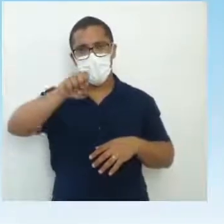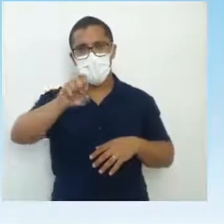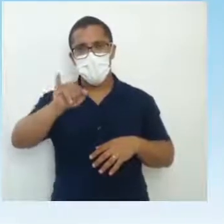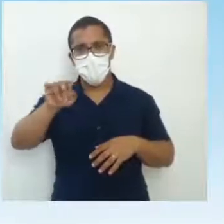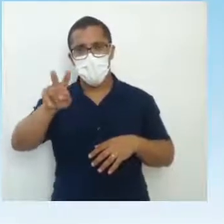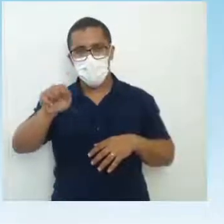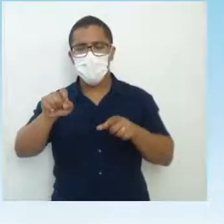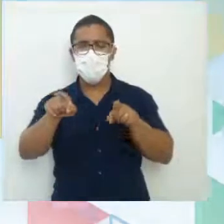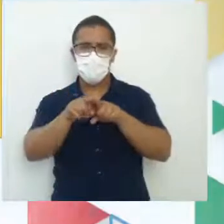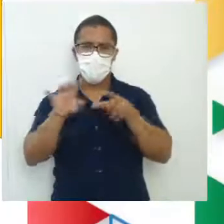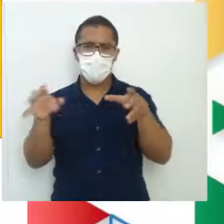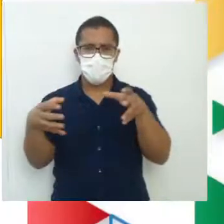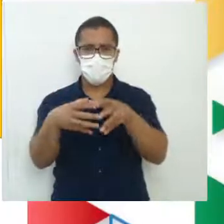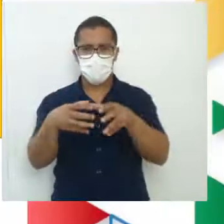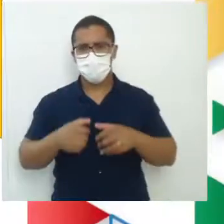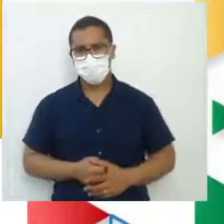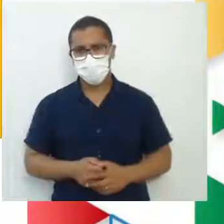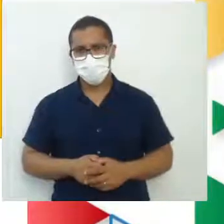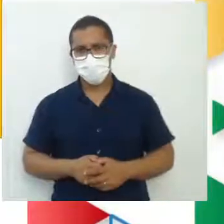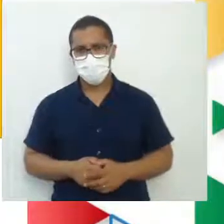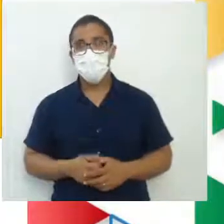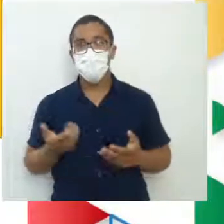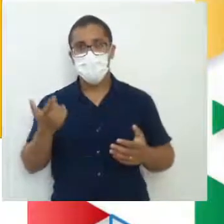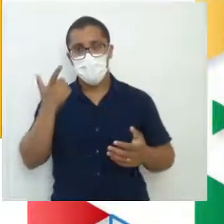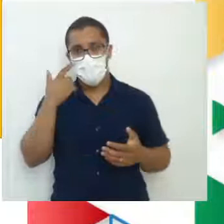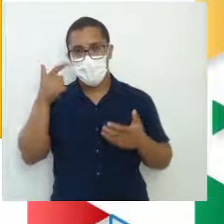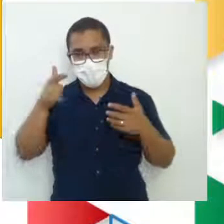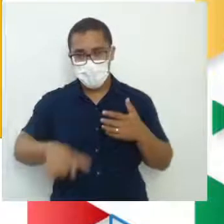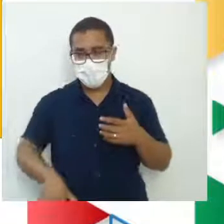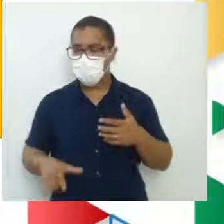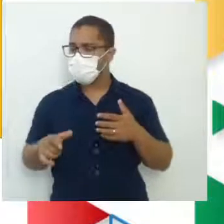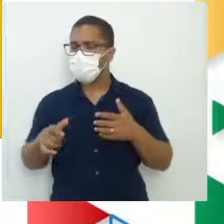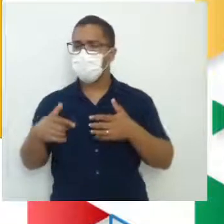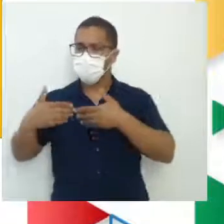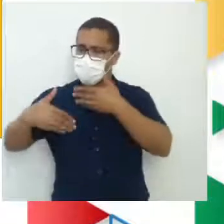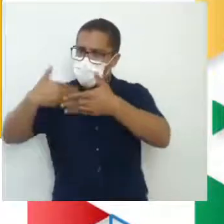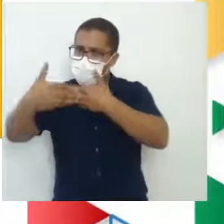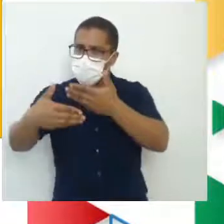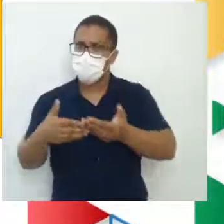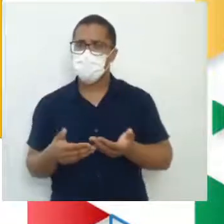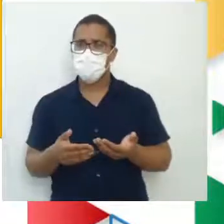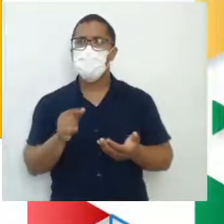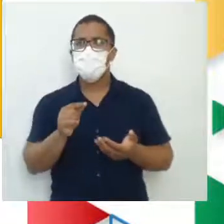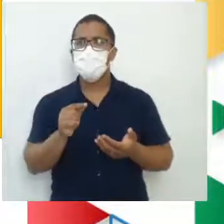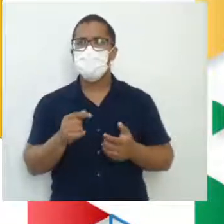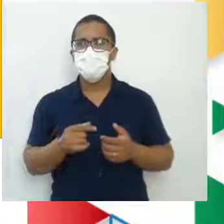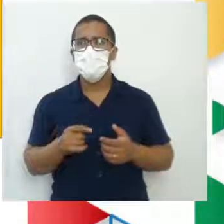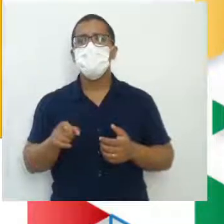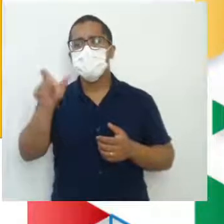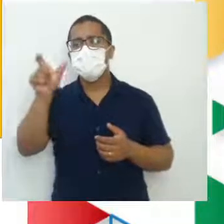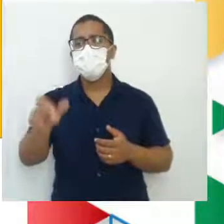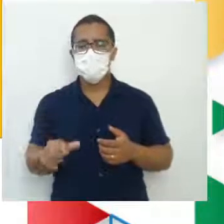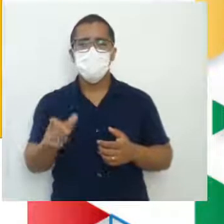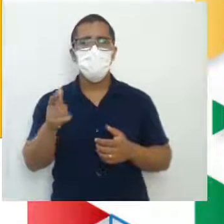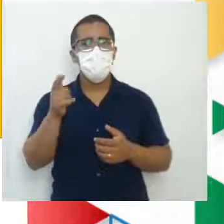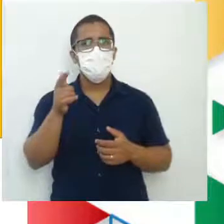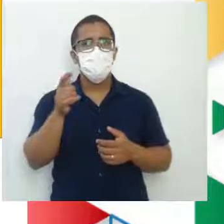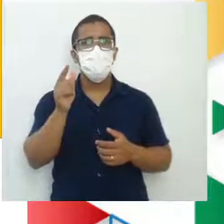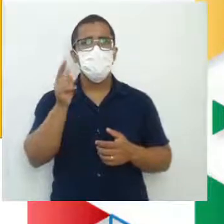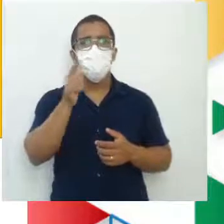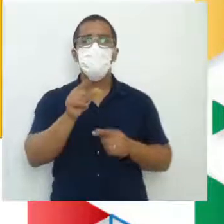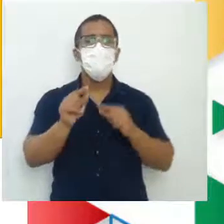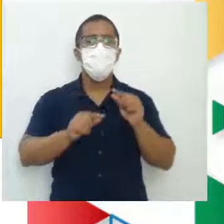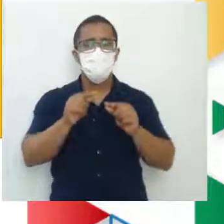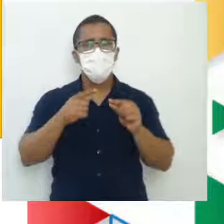do Amanhecer. Continuando a trajetória, acompanhe. Essa condição permitiu que, dentro da